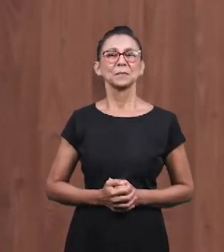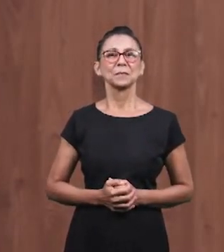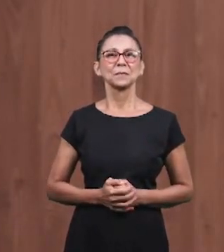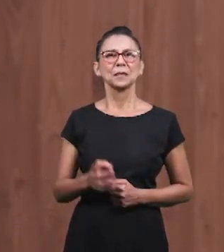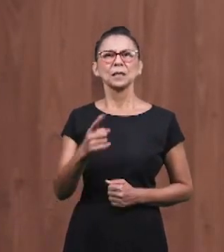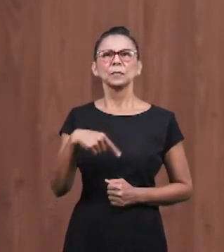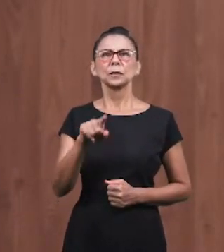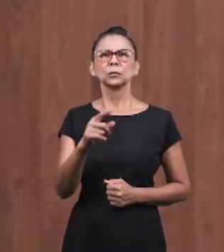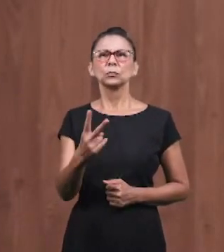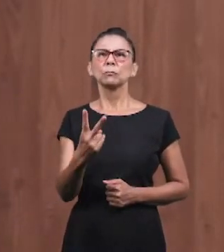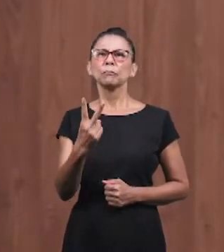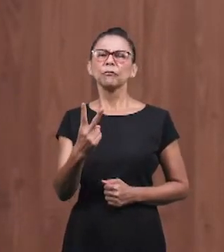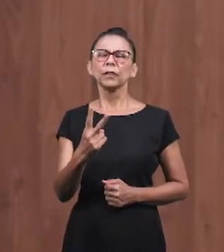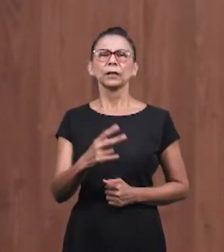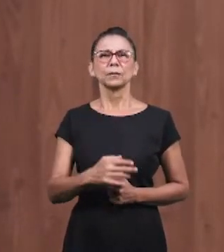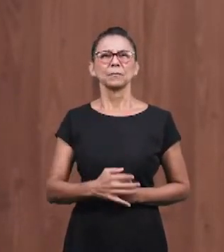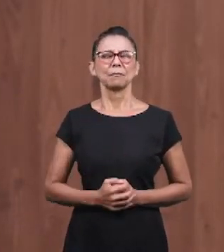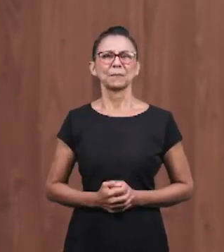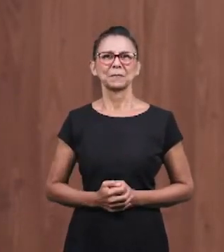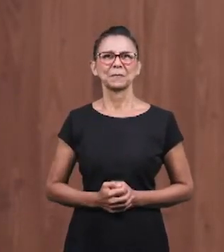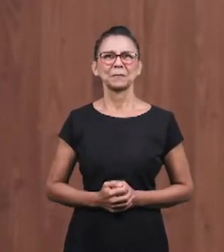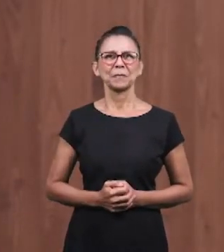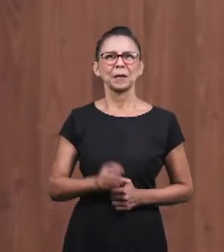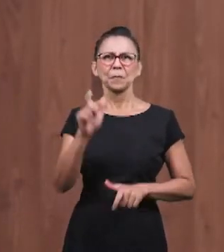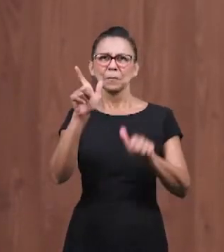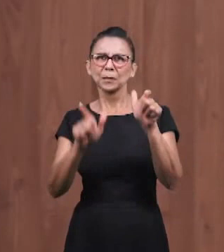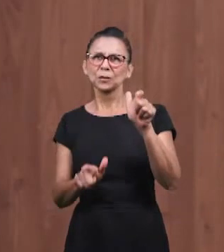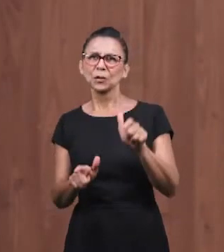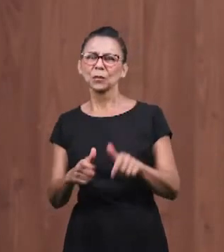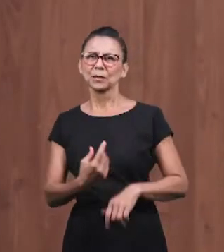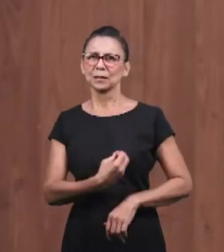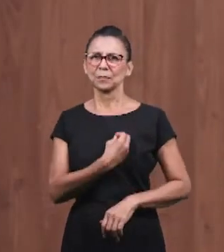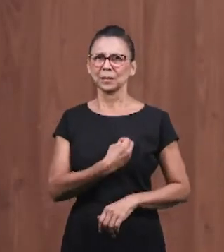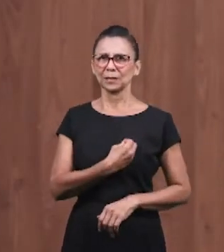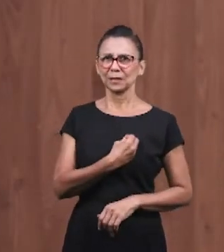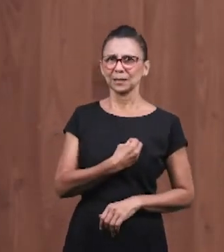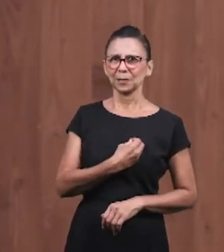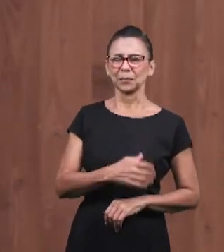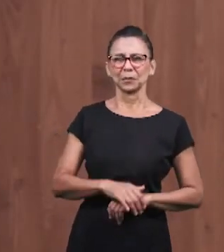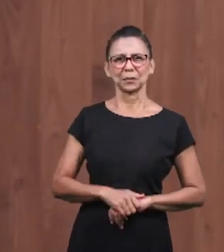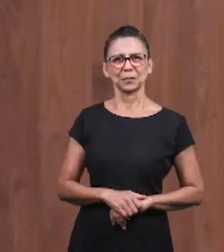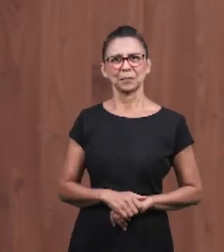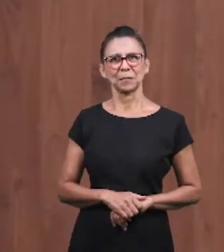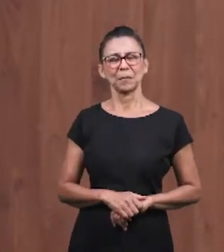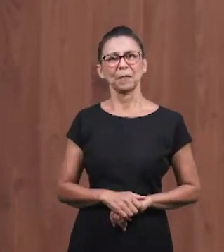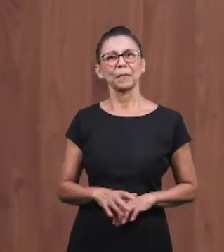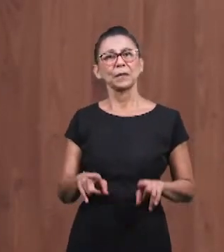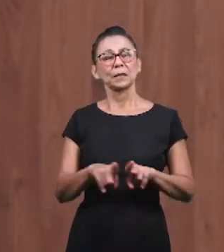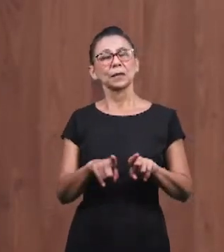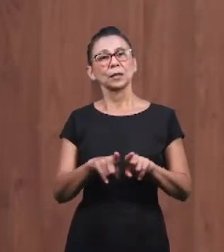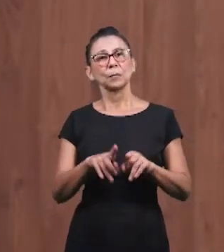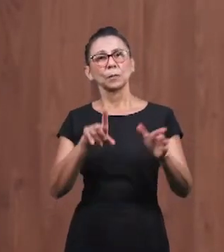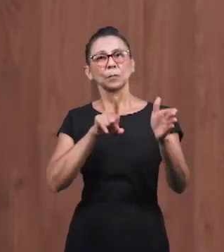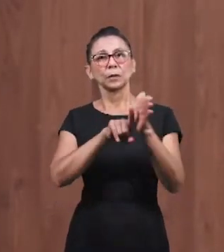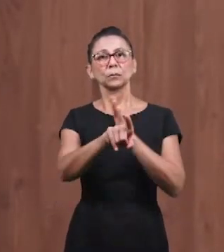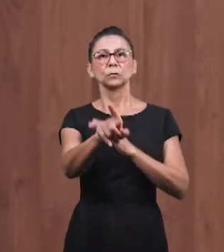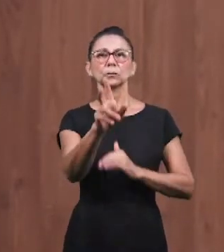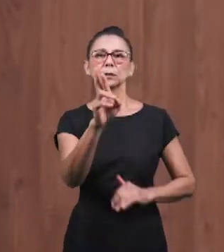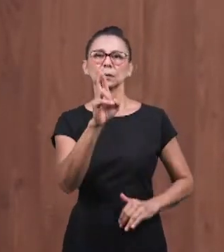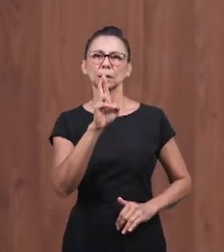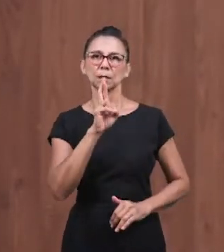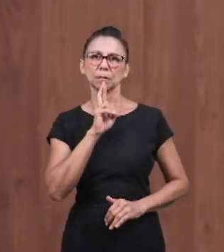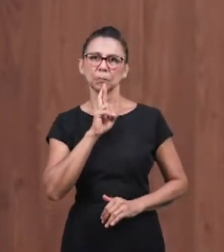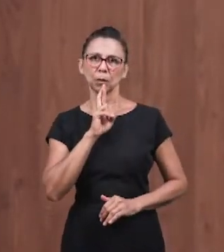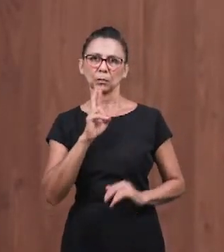tomarem conhecimento a respeito das participações através dos vídeos nas respostas às perguntas